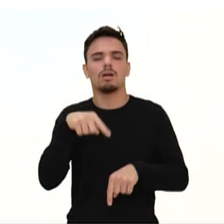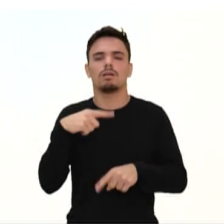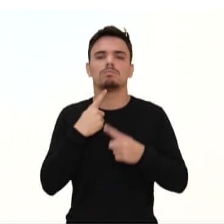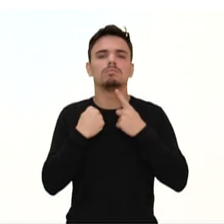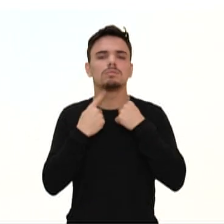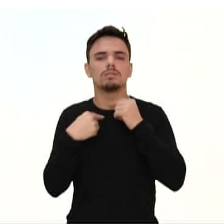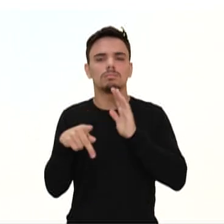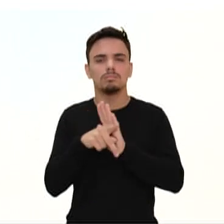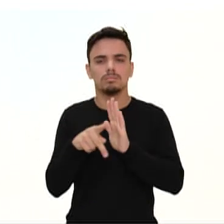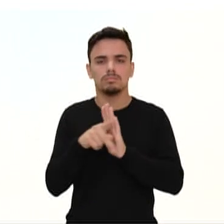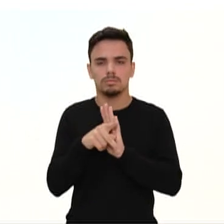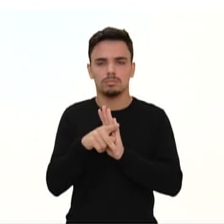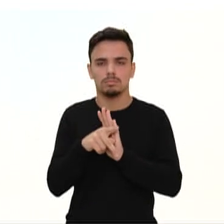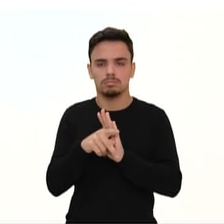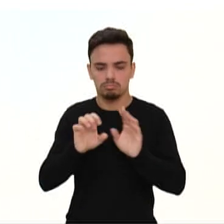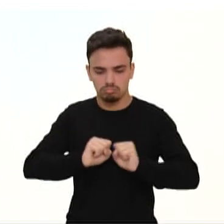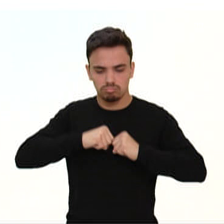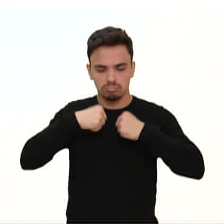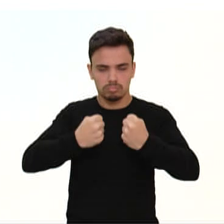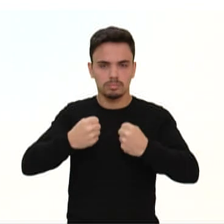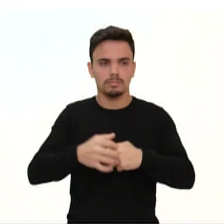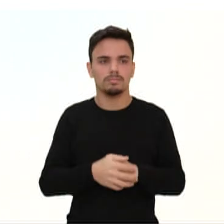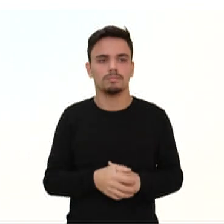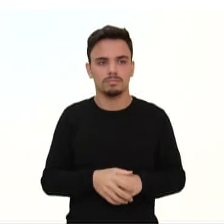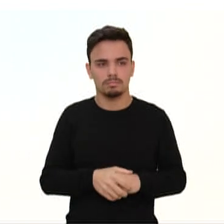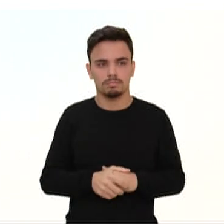de potência ou vontade de poder.